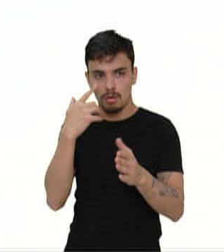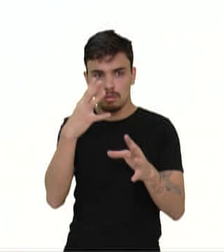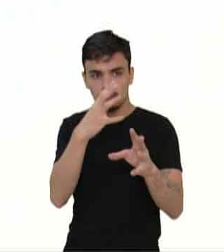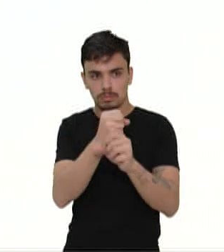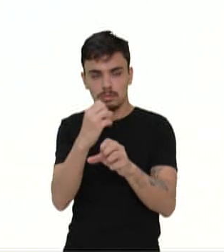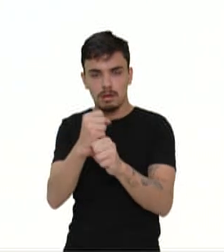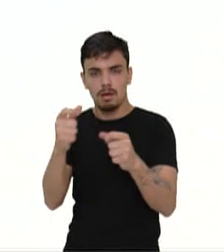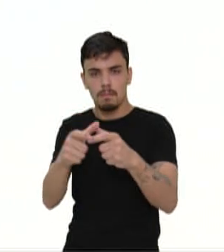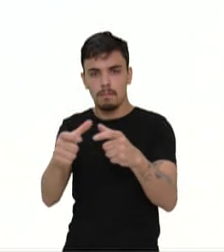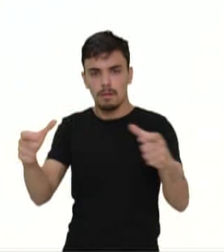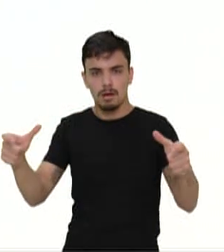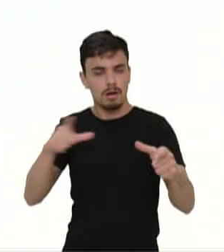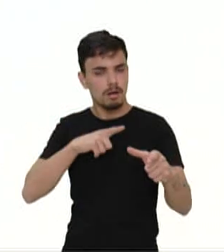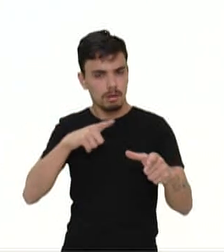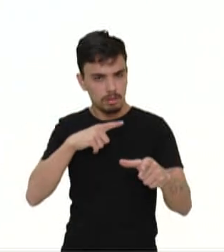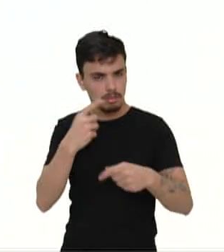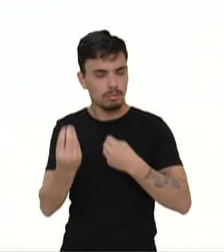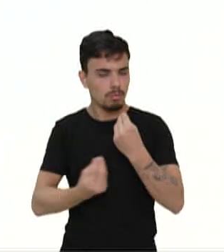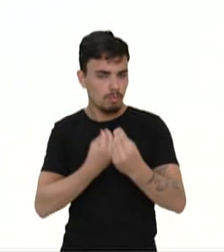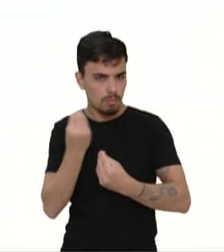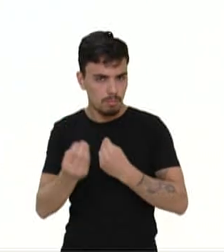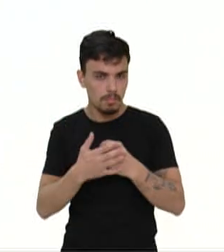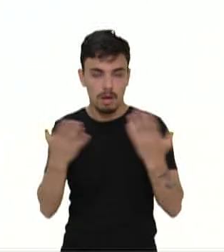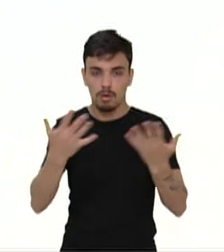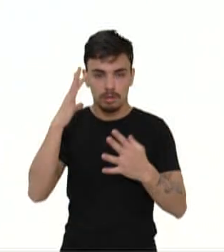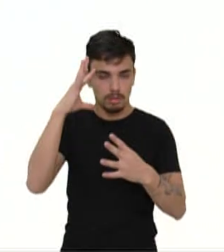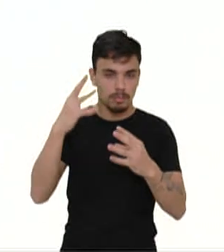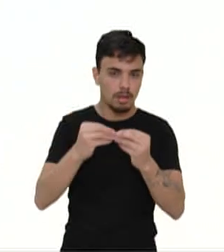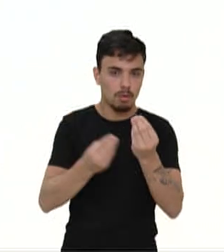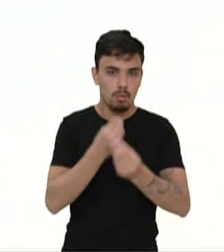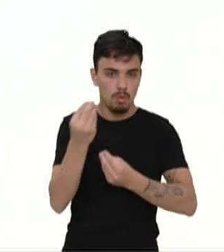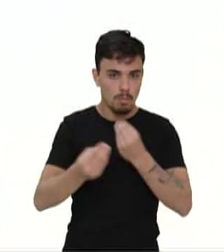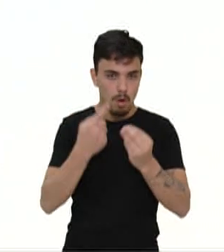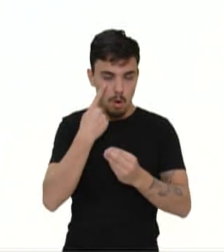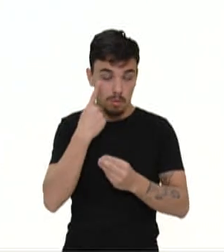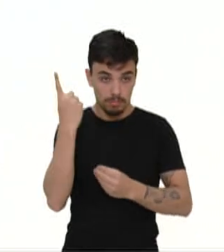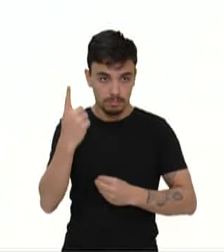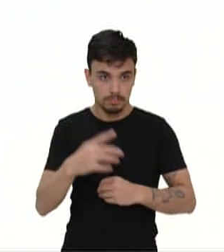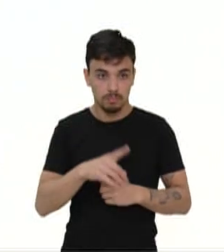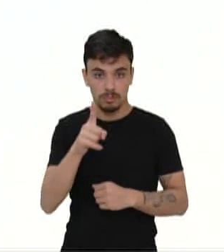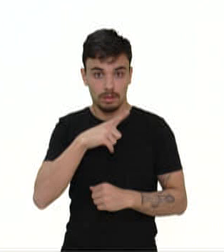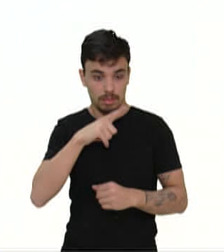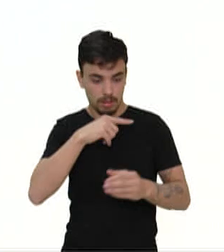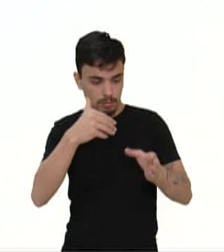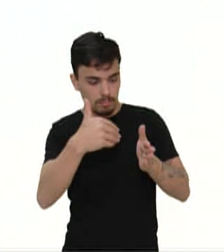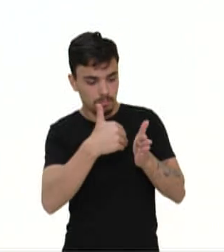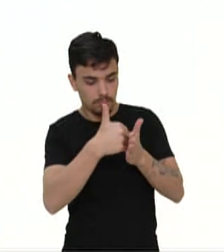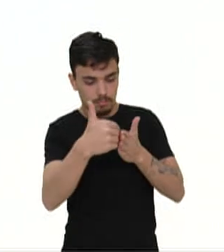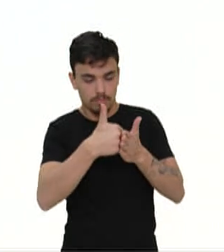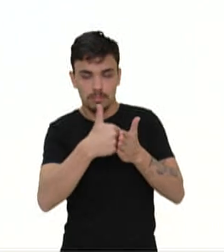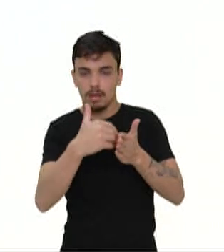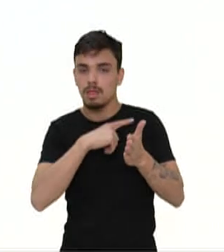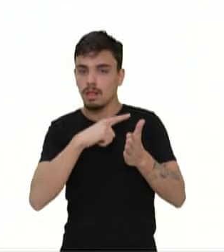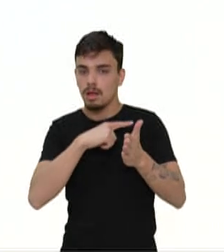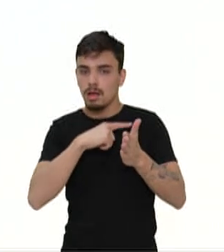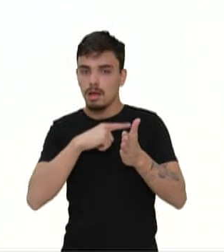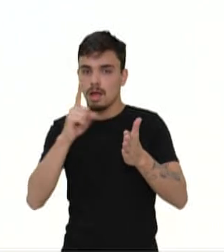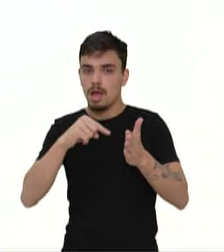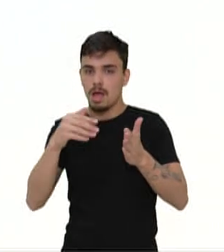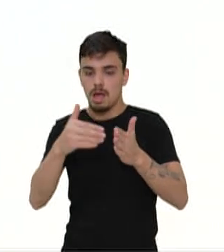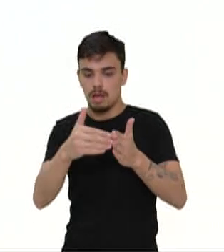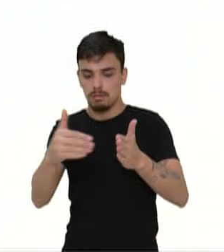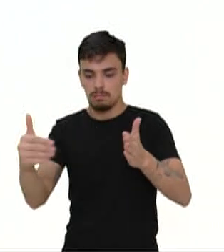que o criador poderá construir. Então, vamos tentar interpretar aqui. Você tem um muro e esse muro será um dos